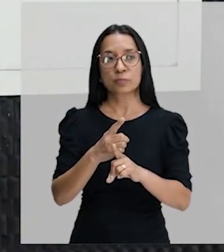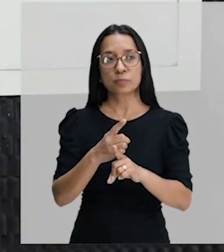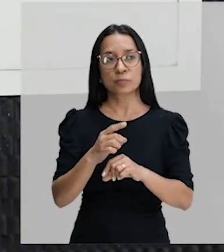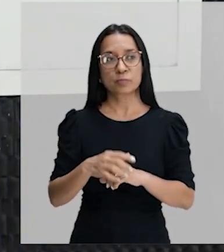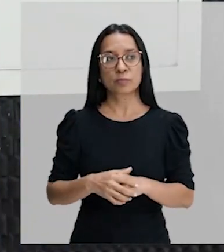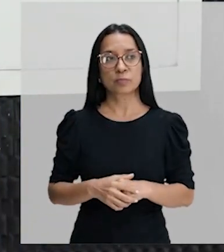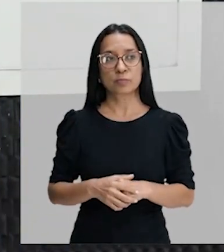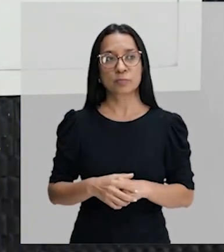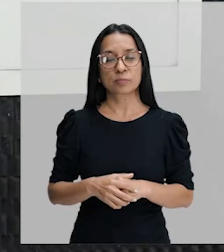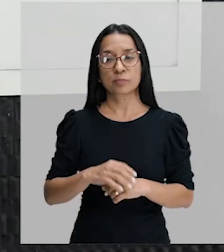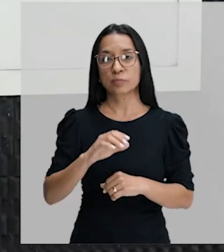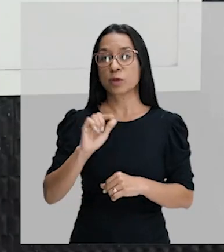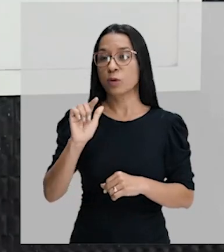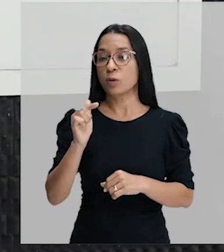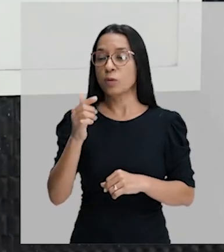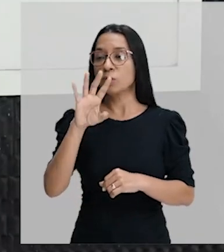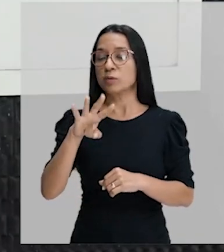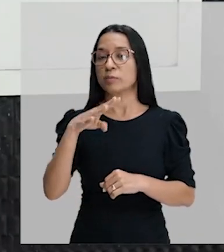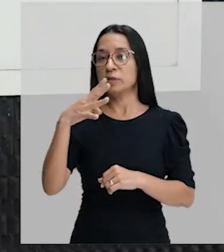uma matriz, que é o dy.